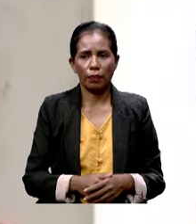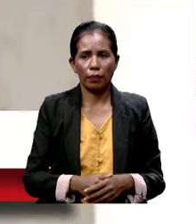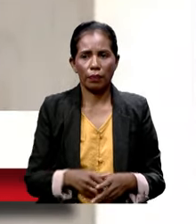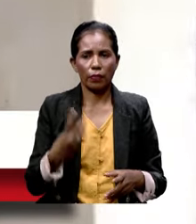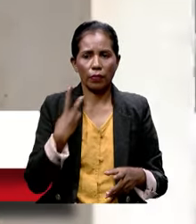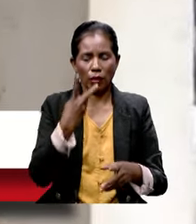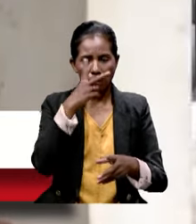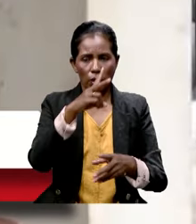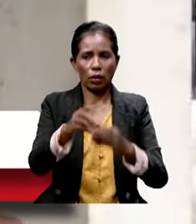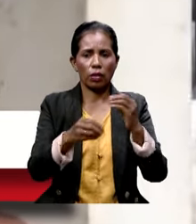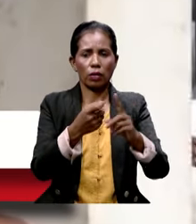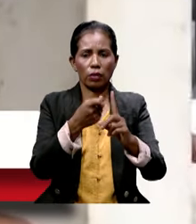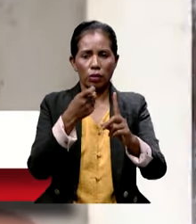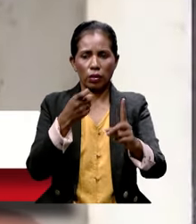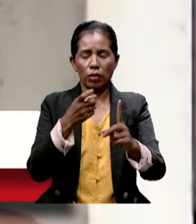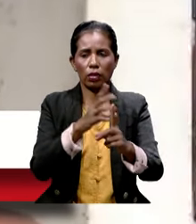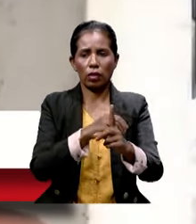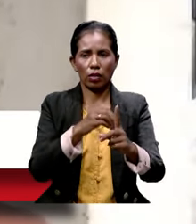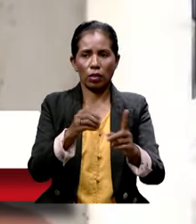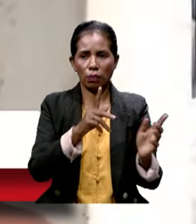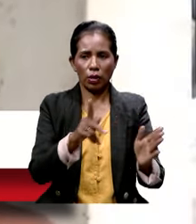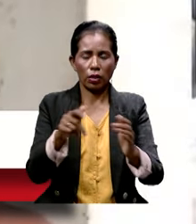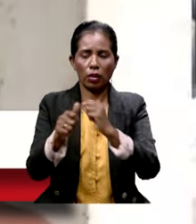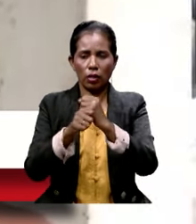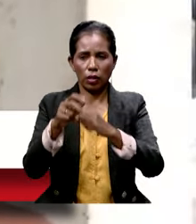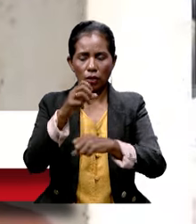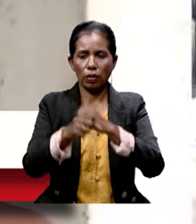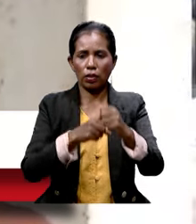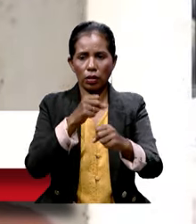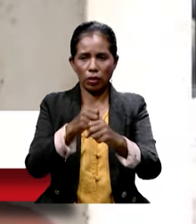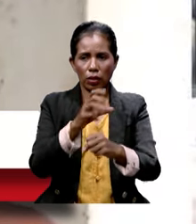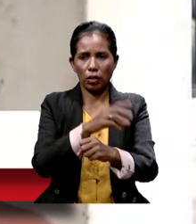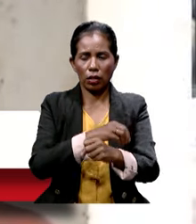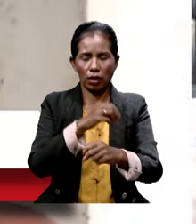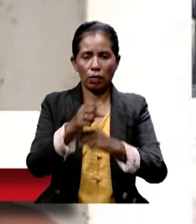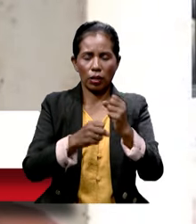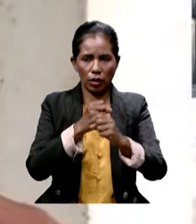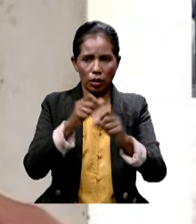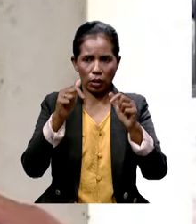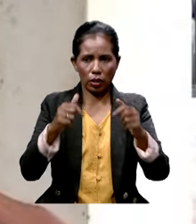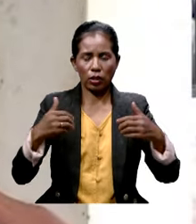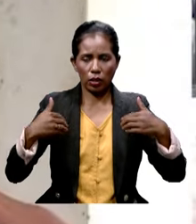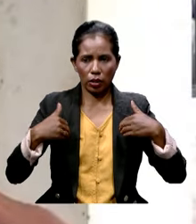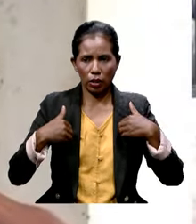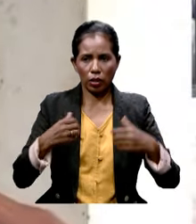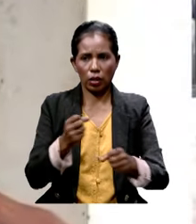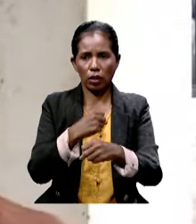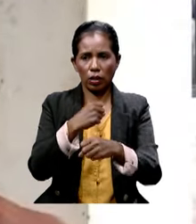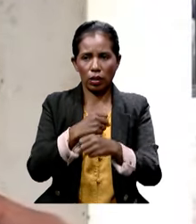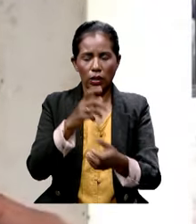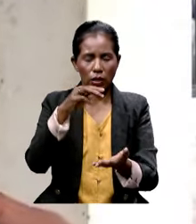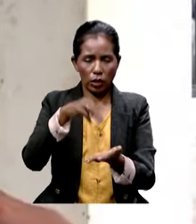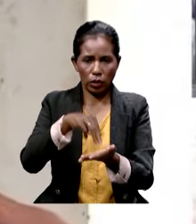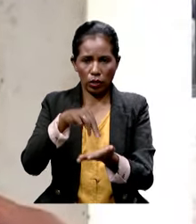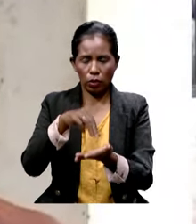Jadi jual mesti tanya planuasan manual baik di negara ini seirealiza studi presus